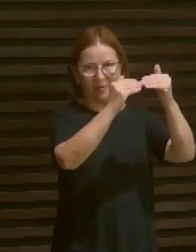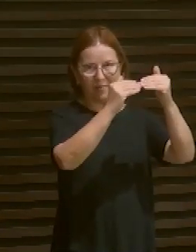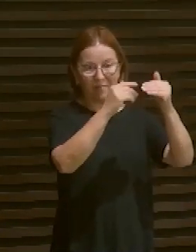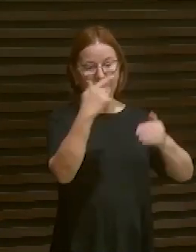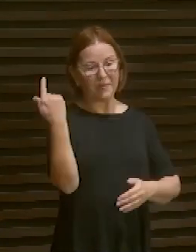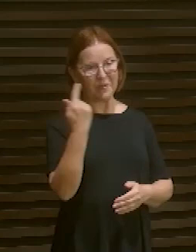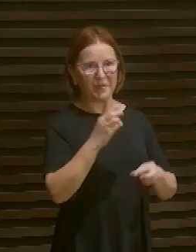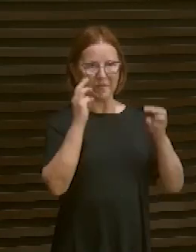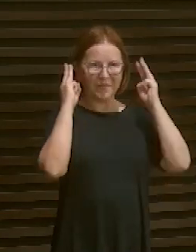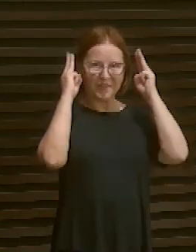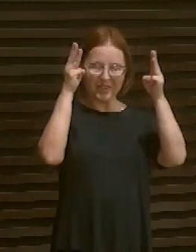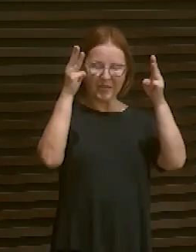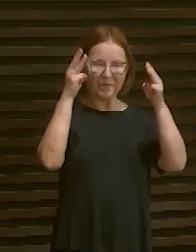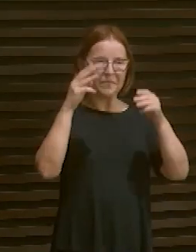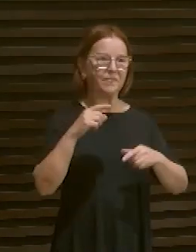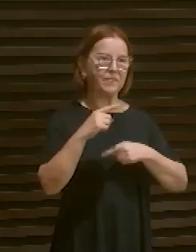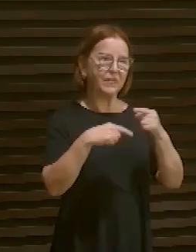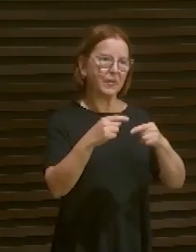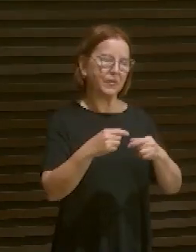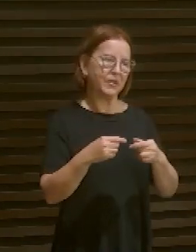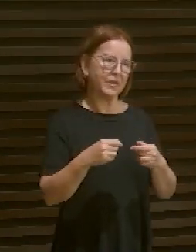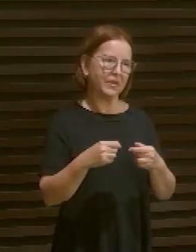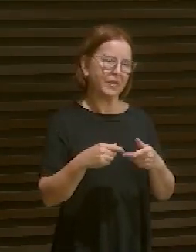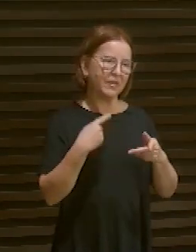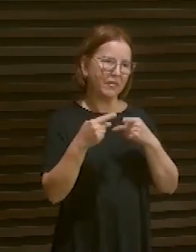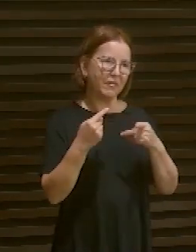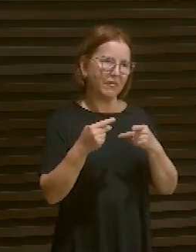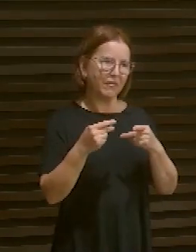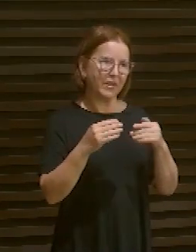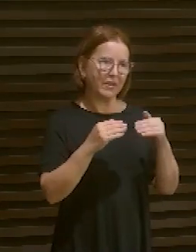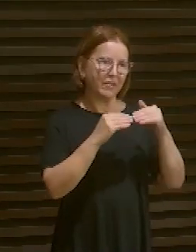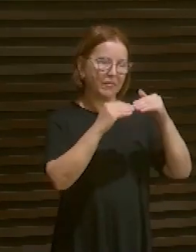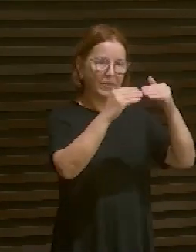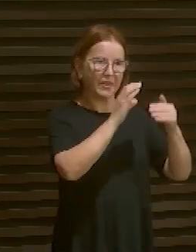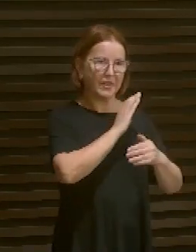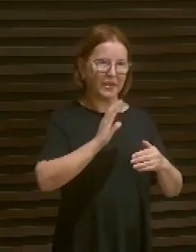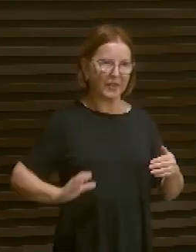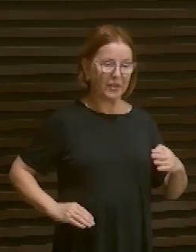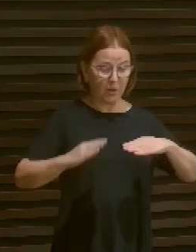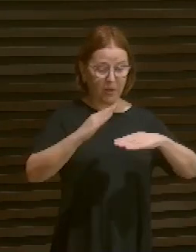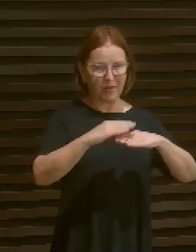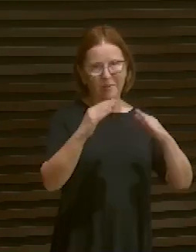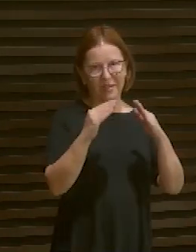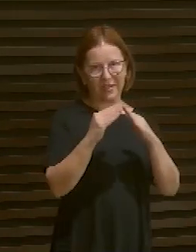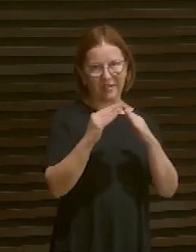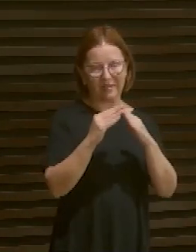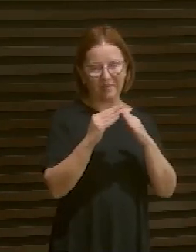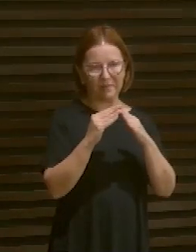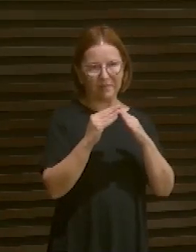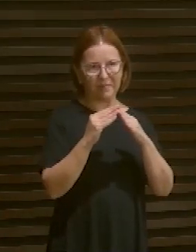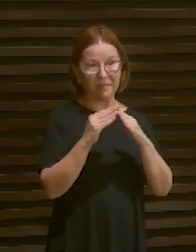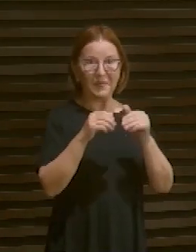Moisés. Depois ele descreve a superioridade de Cristo sobre a casa. E